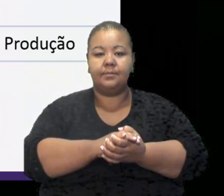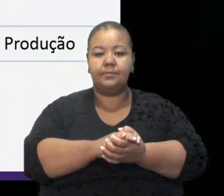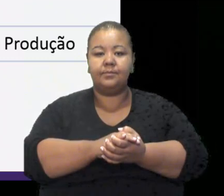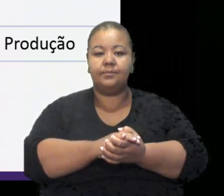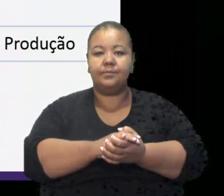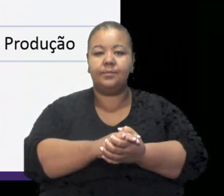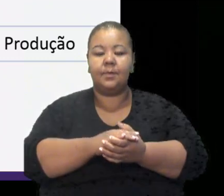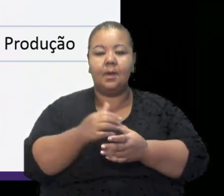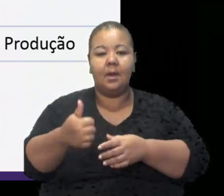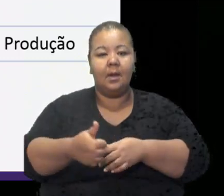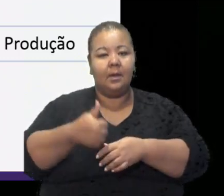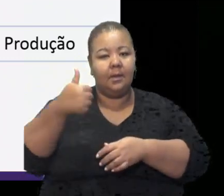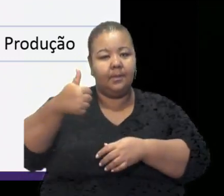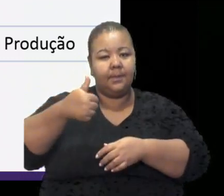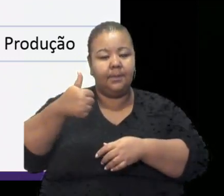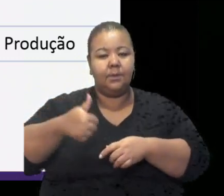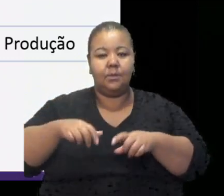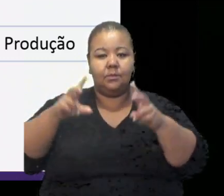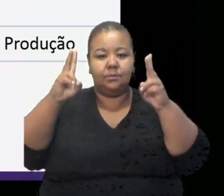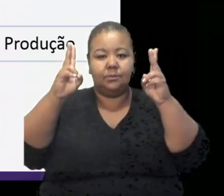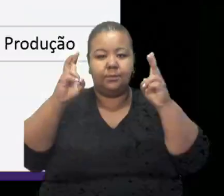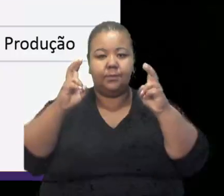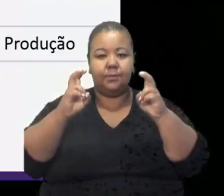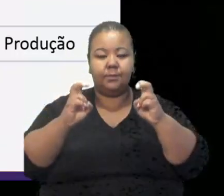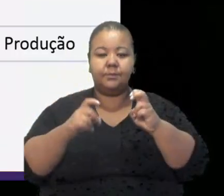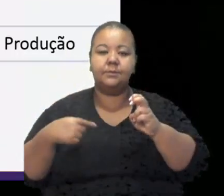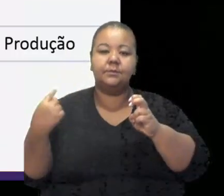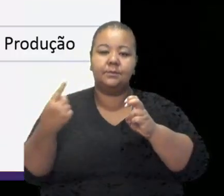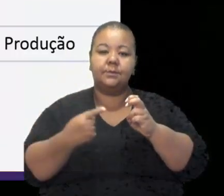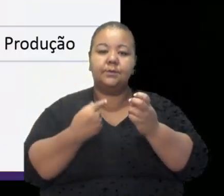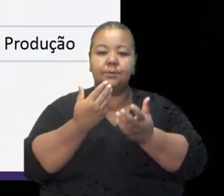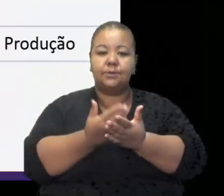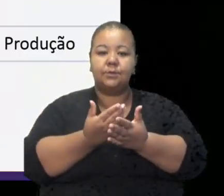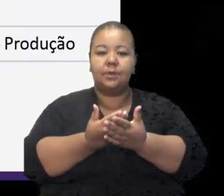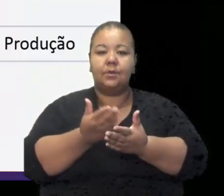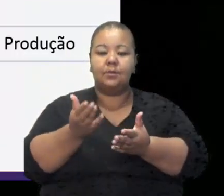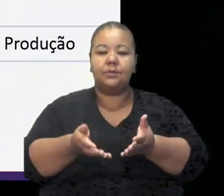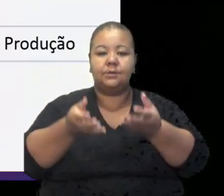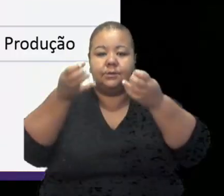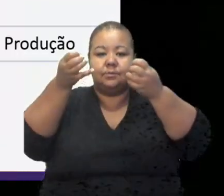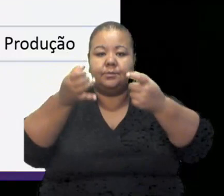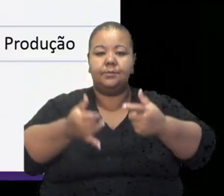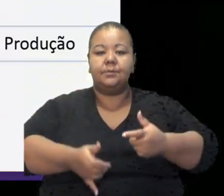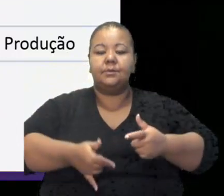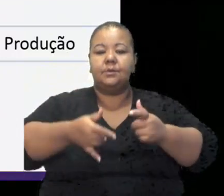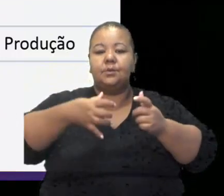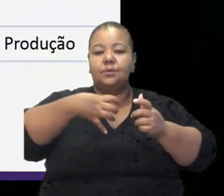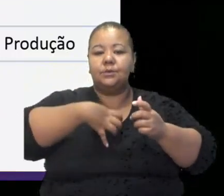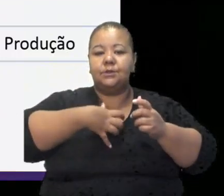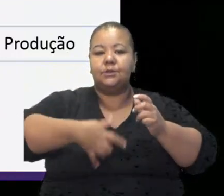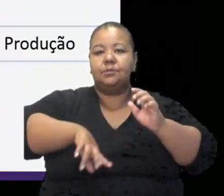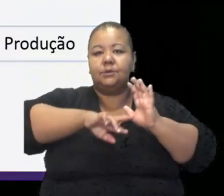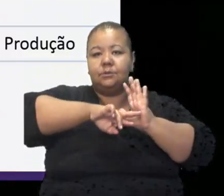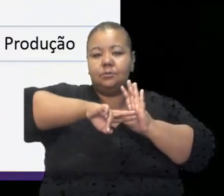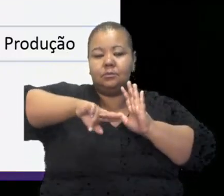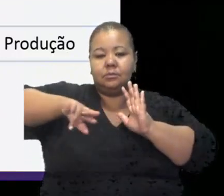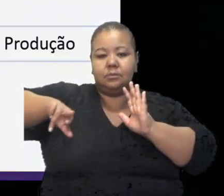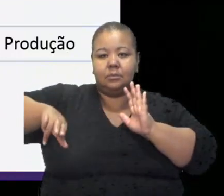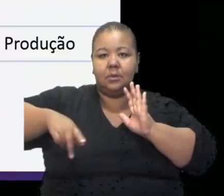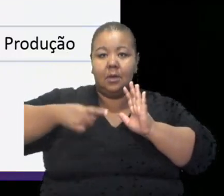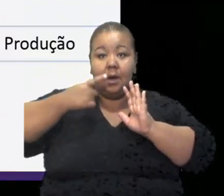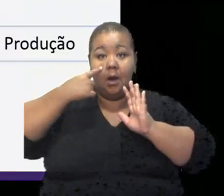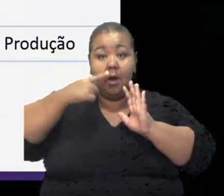Como primeiro tópico do que nós vamos tratar hoje, a gente vai falar dos tipos de layout. E ó, presta atenção na grafia